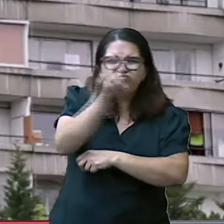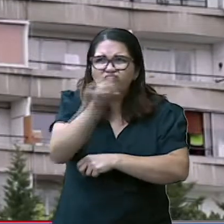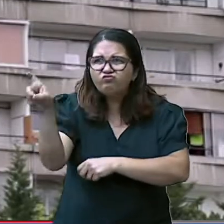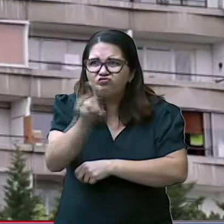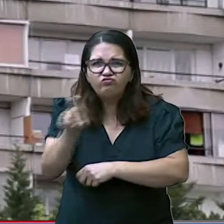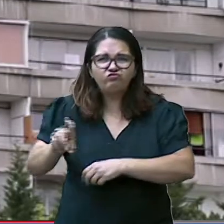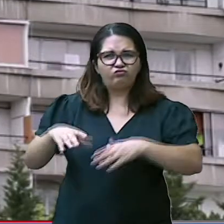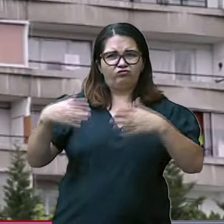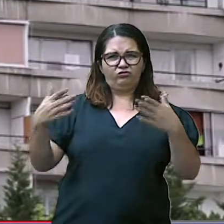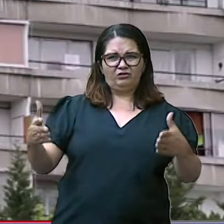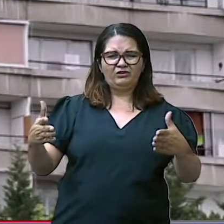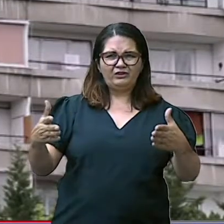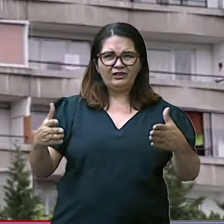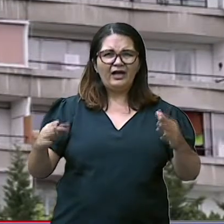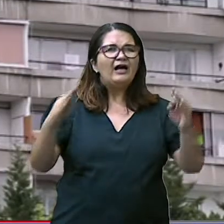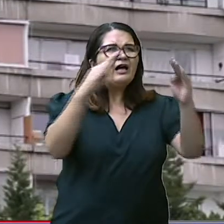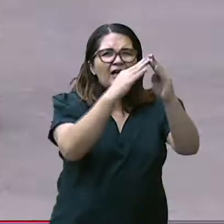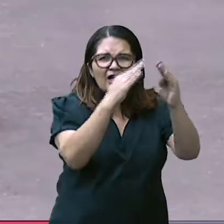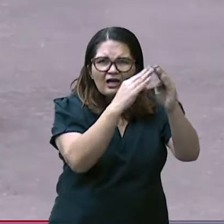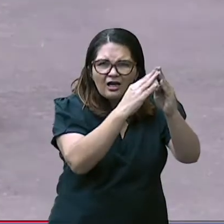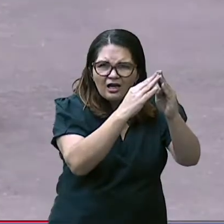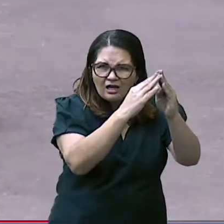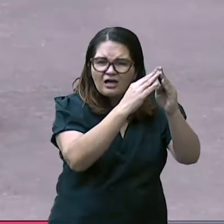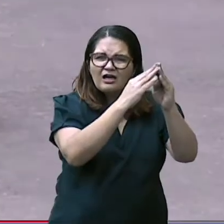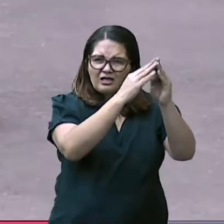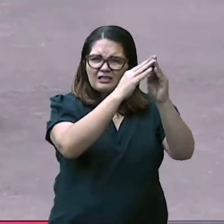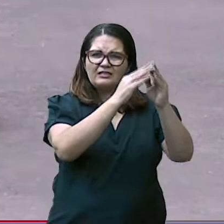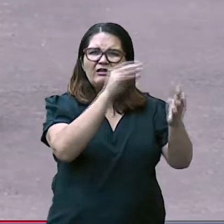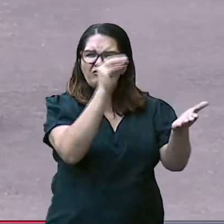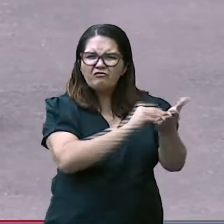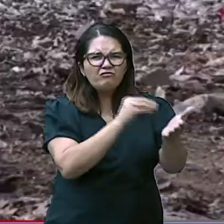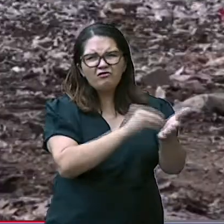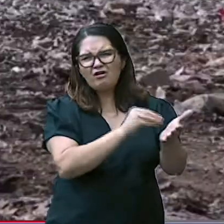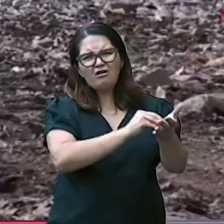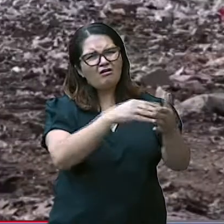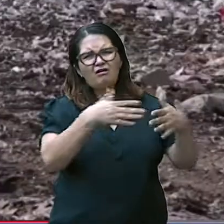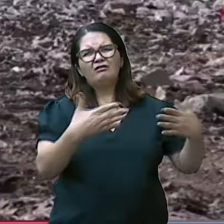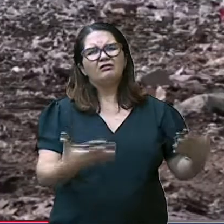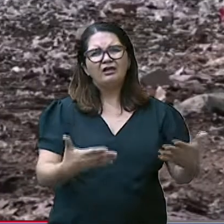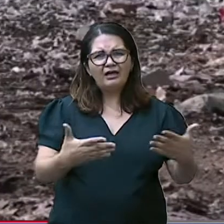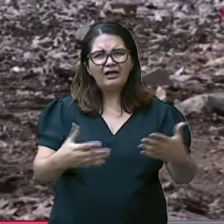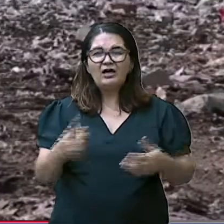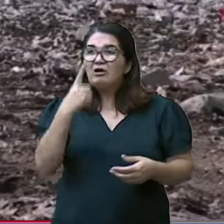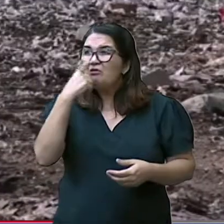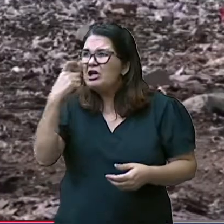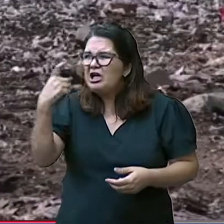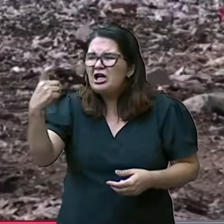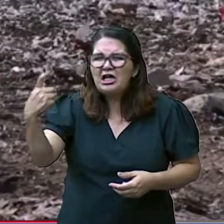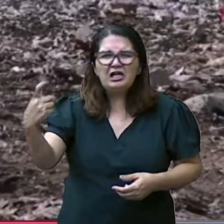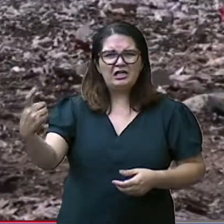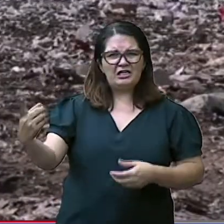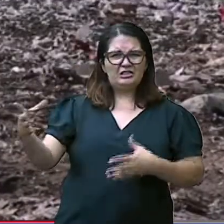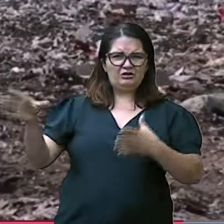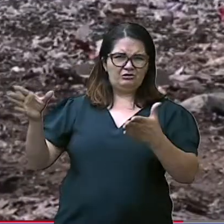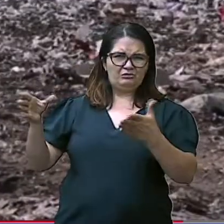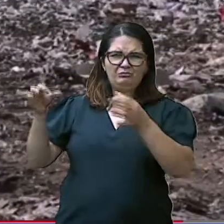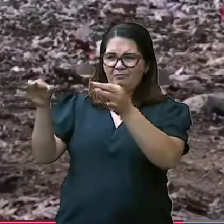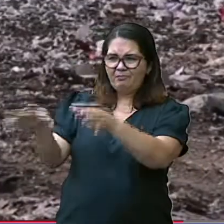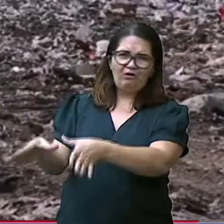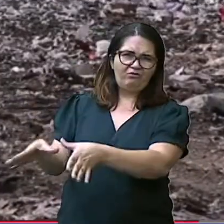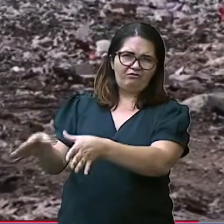Pichações, falta de moradia com a infraestrutura adequada, o descarte do